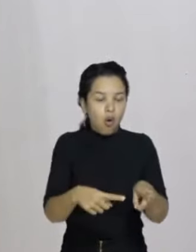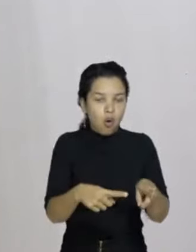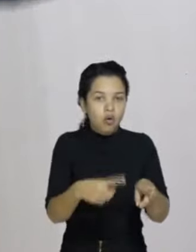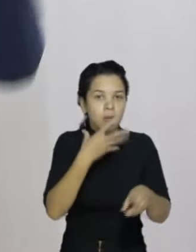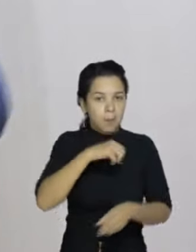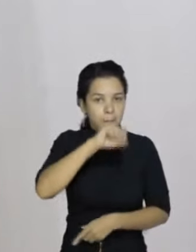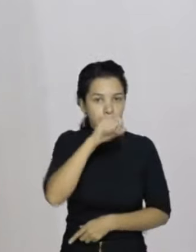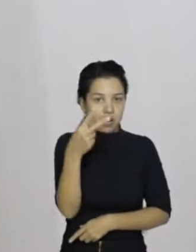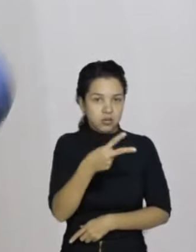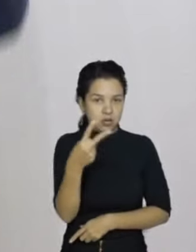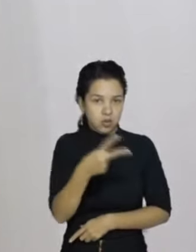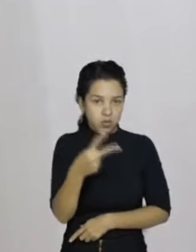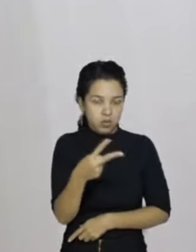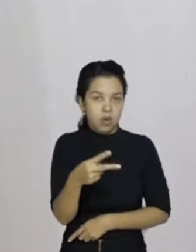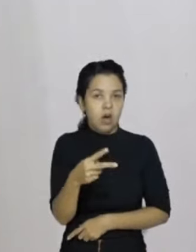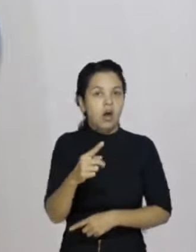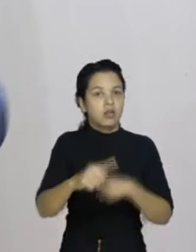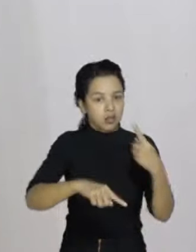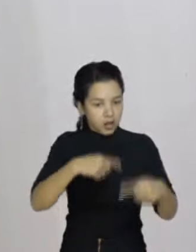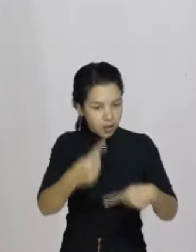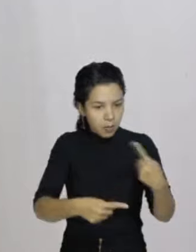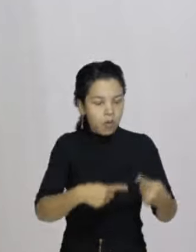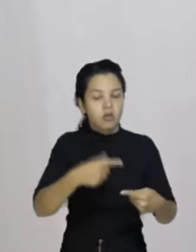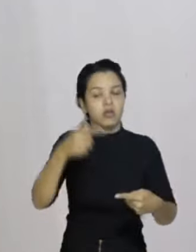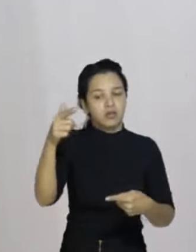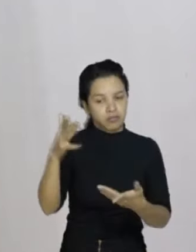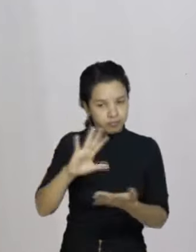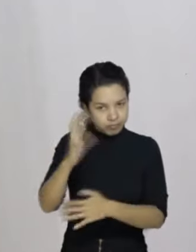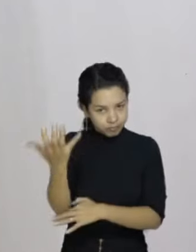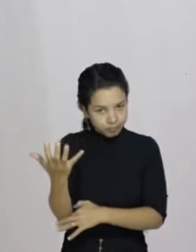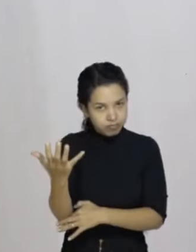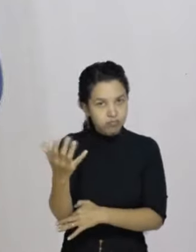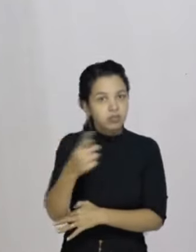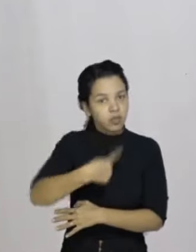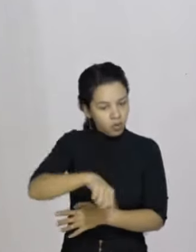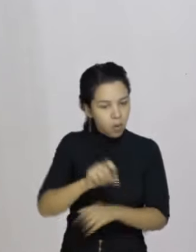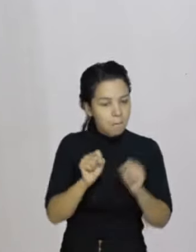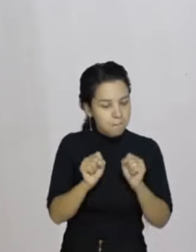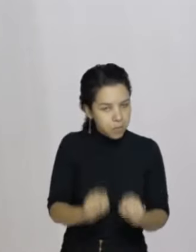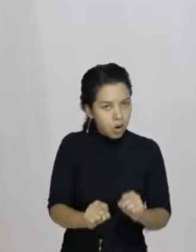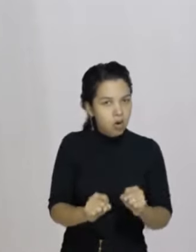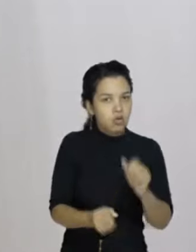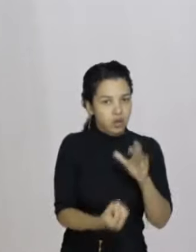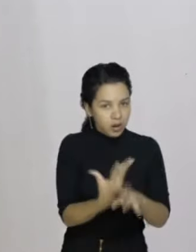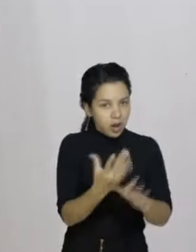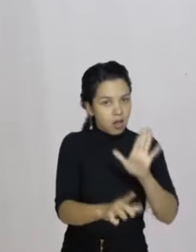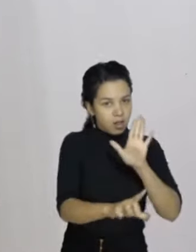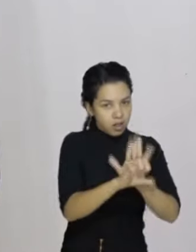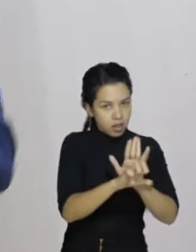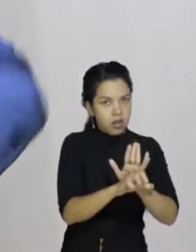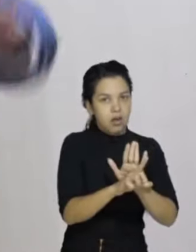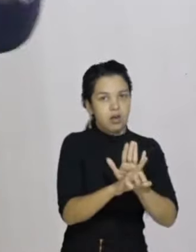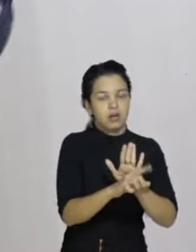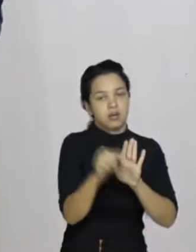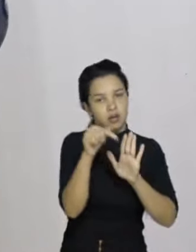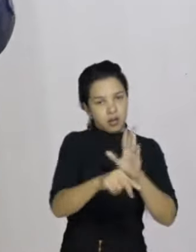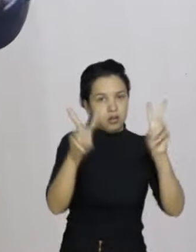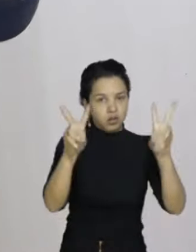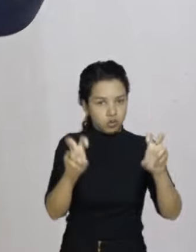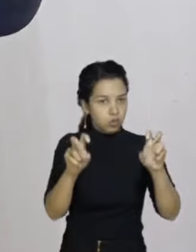preso não solto foi lá e fez aquela tragédia nós podemos legislar sobre esse assunto também e tantos outros Respeita